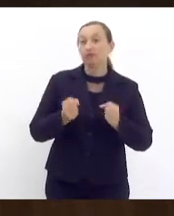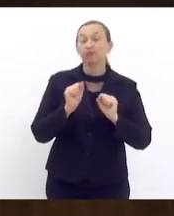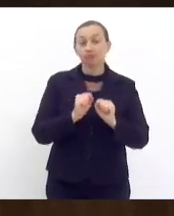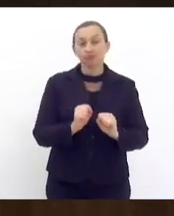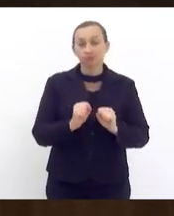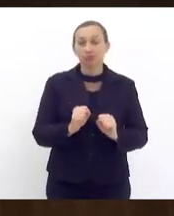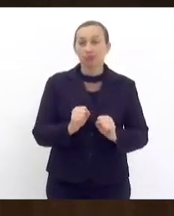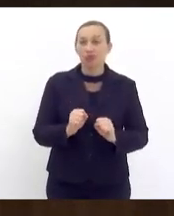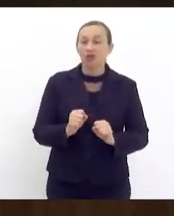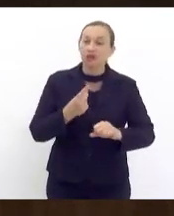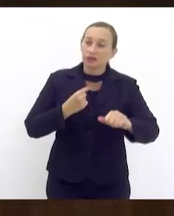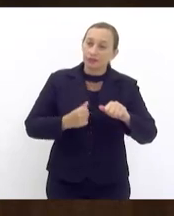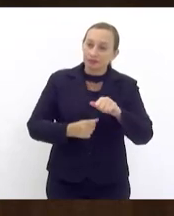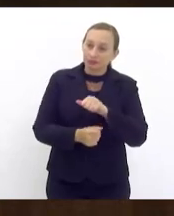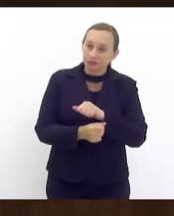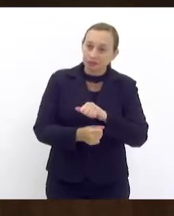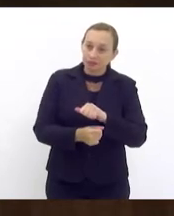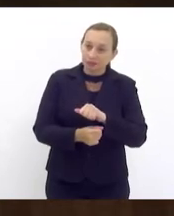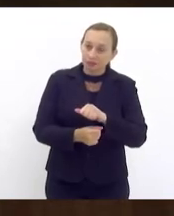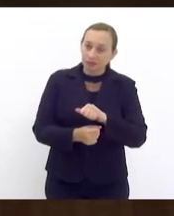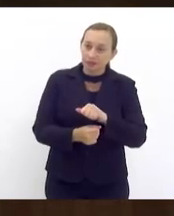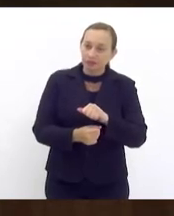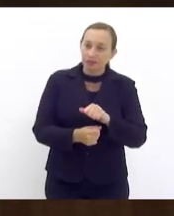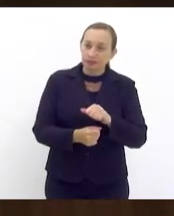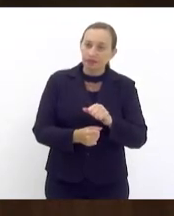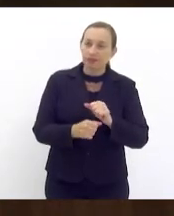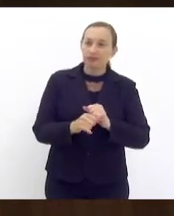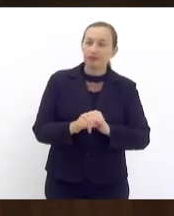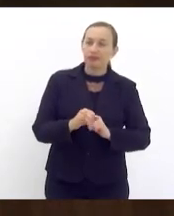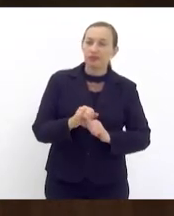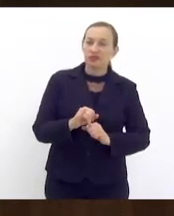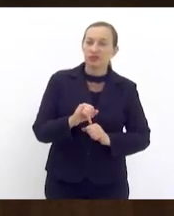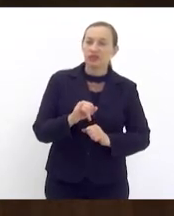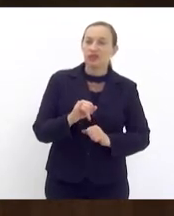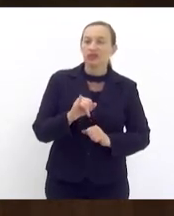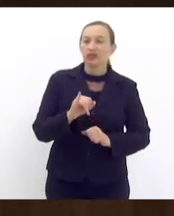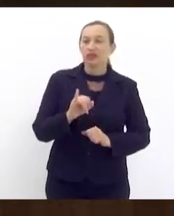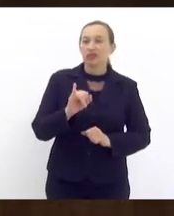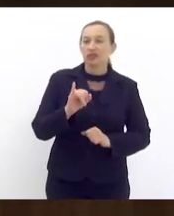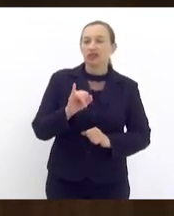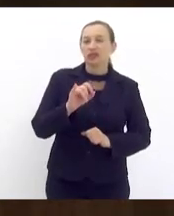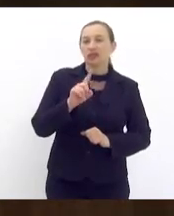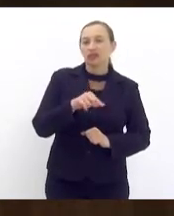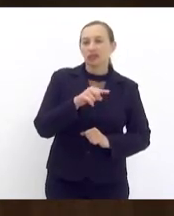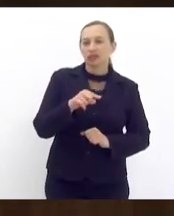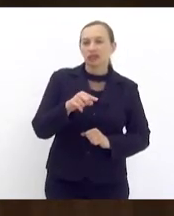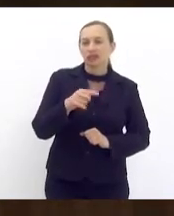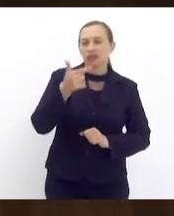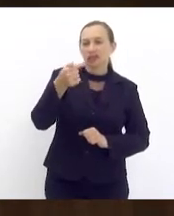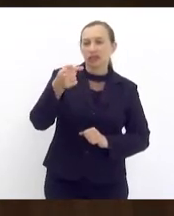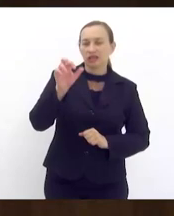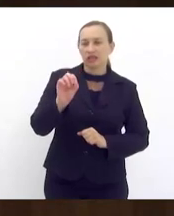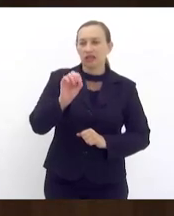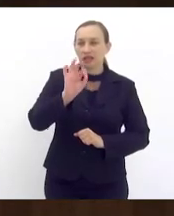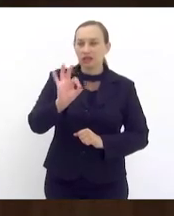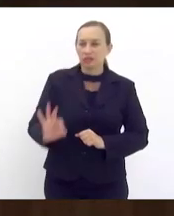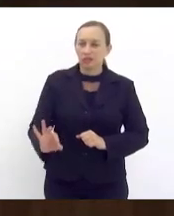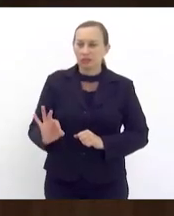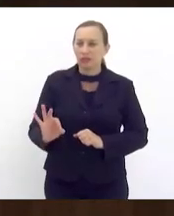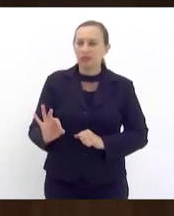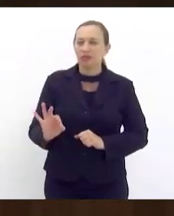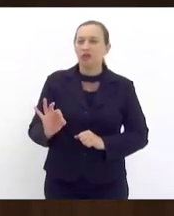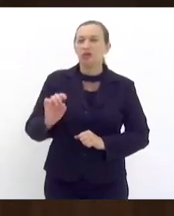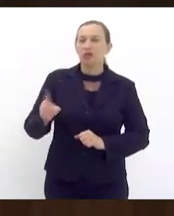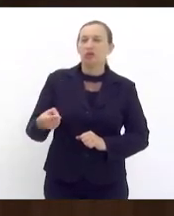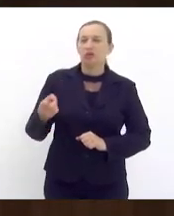financiar da isenção até 70 mil reais e no máximo até 100